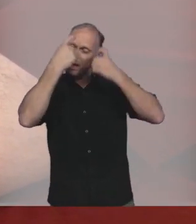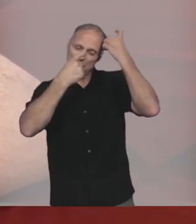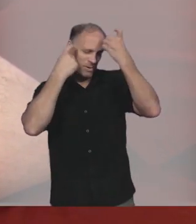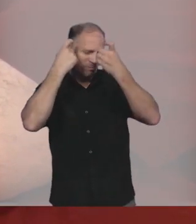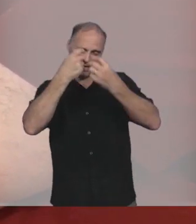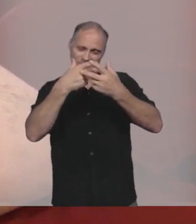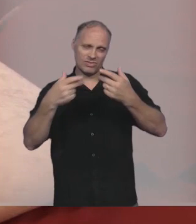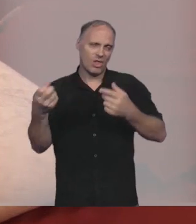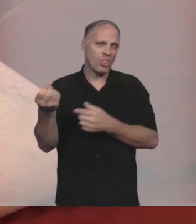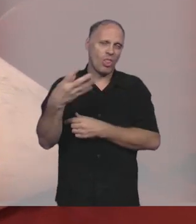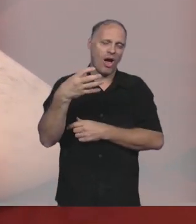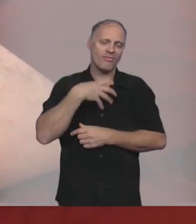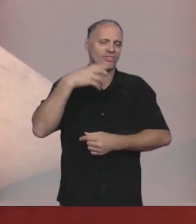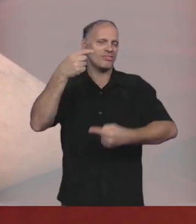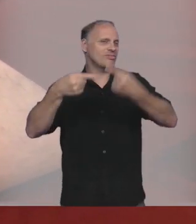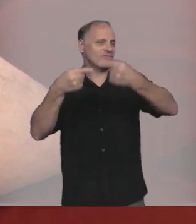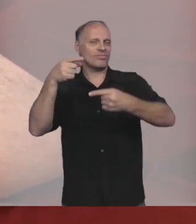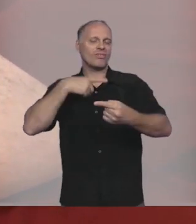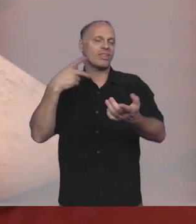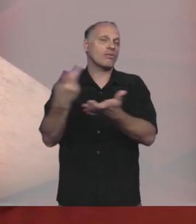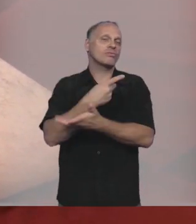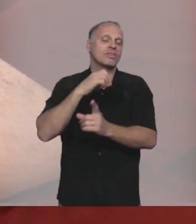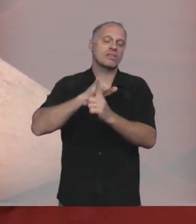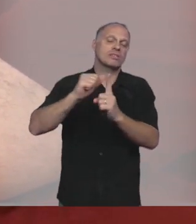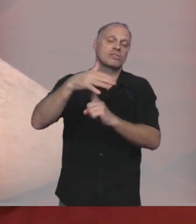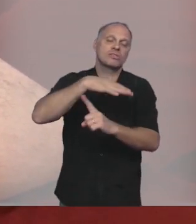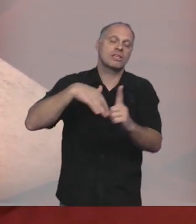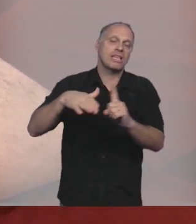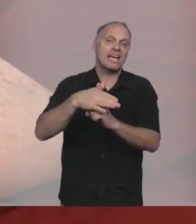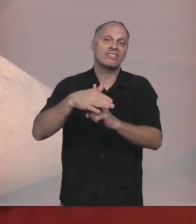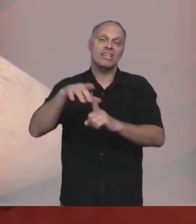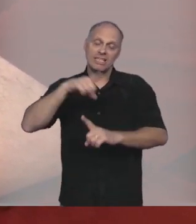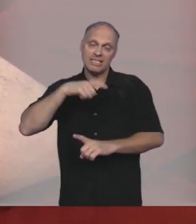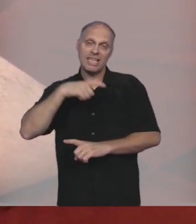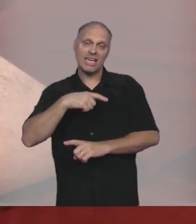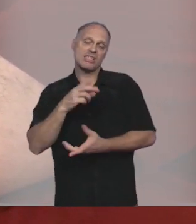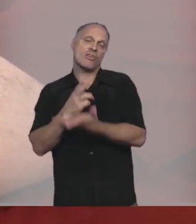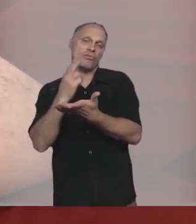gente que continua reafirmando